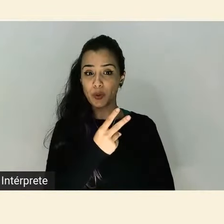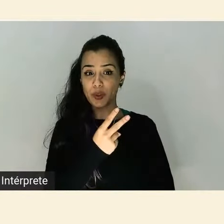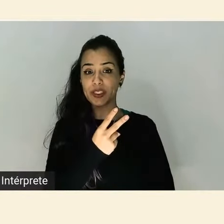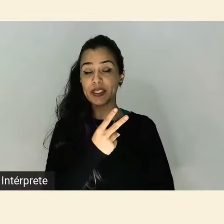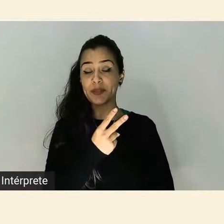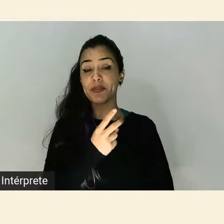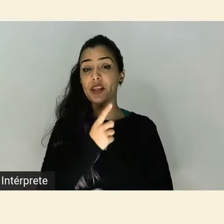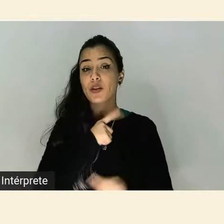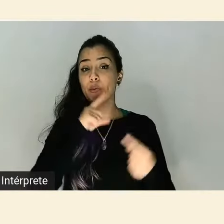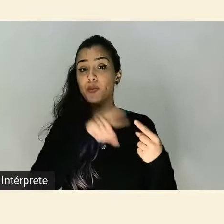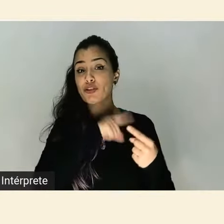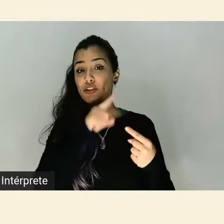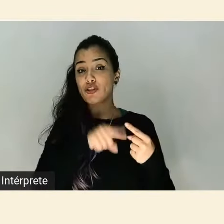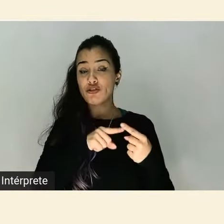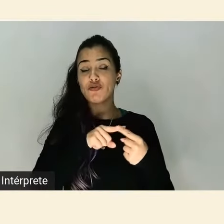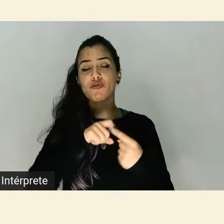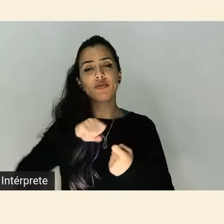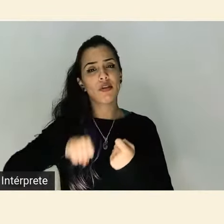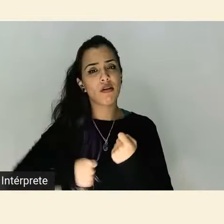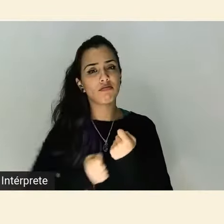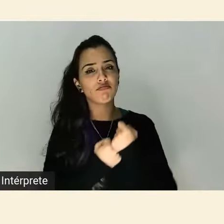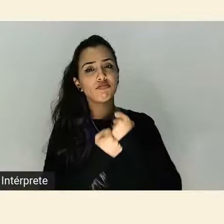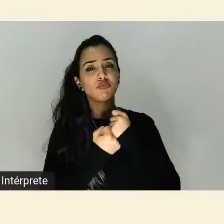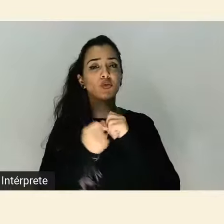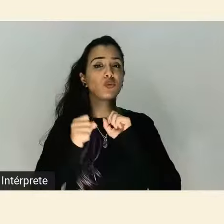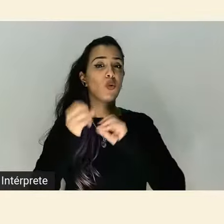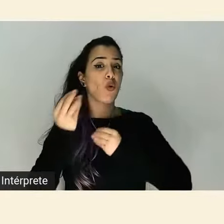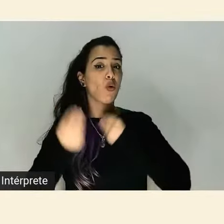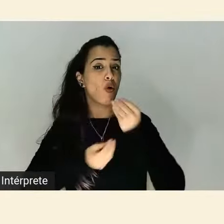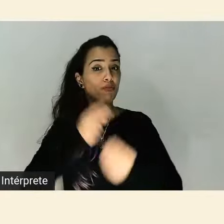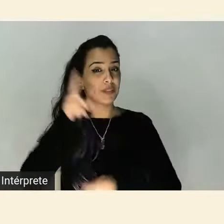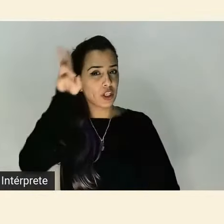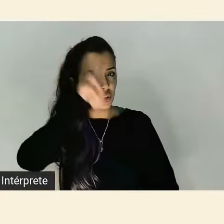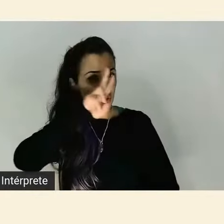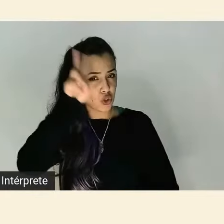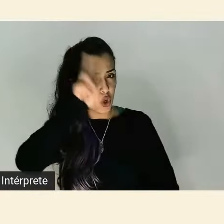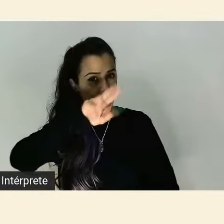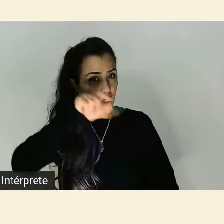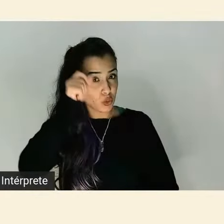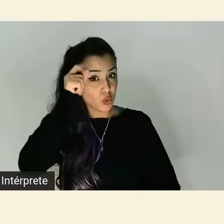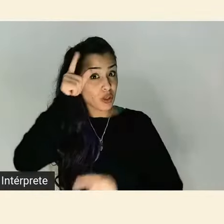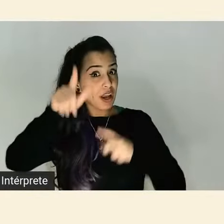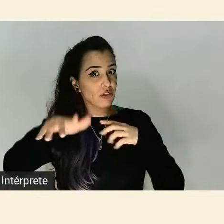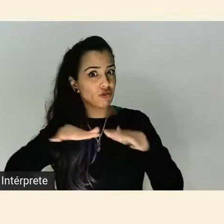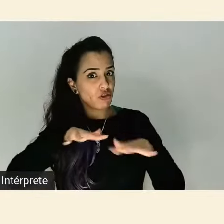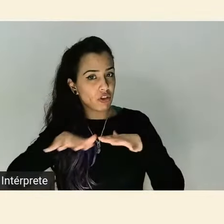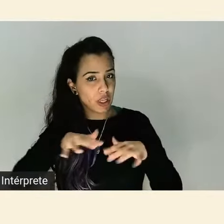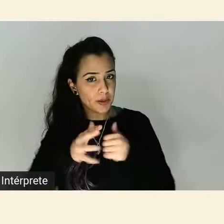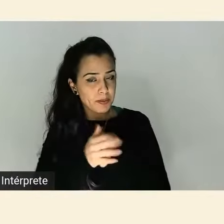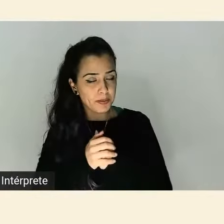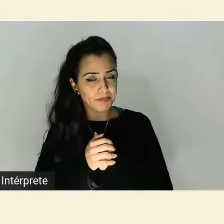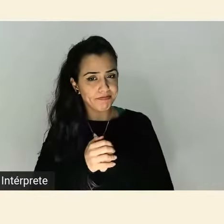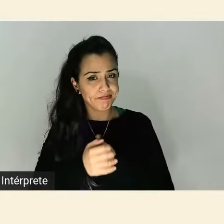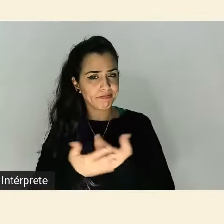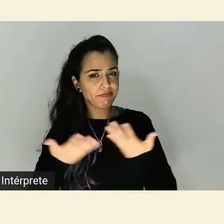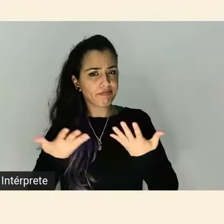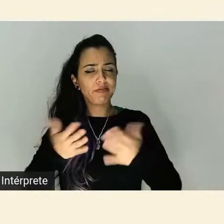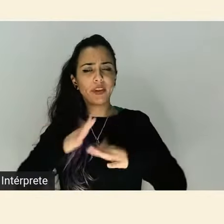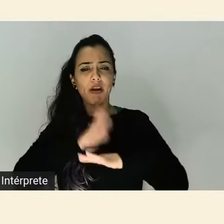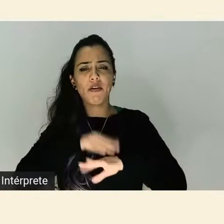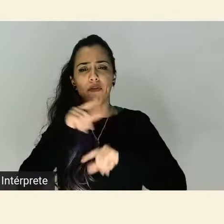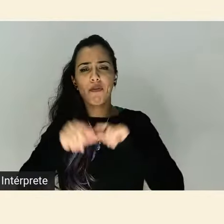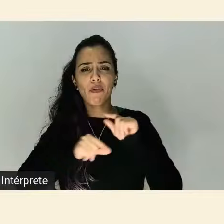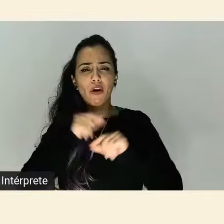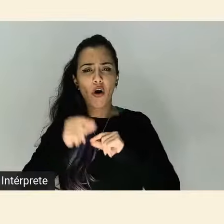o objetivo de contribuir com uma história da cultura dinâmica. E, na verdade, vai fazer isso ao promover uma